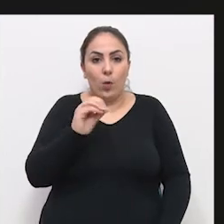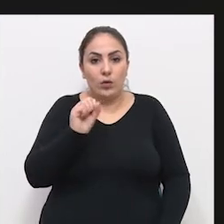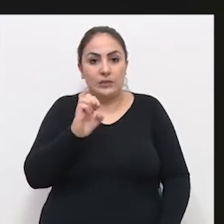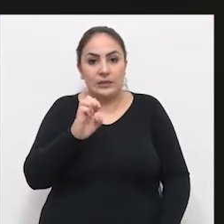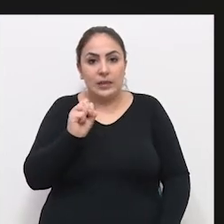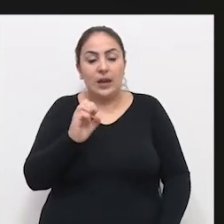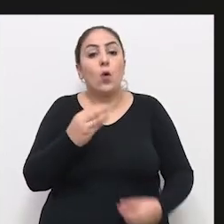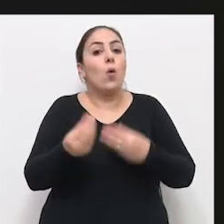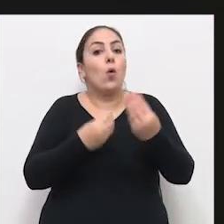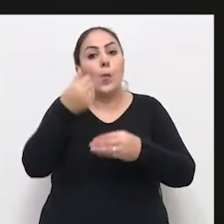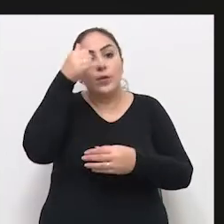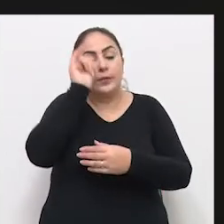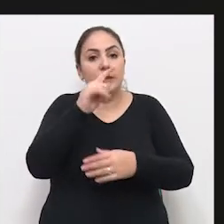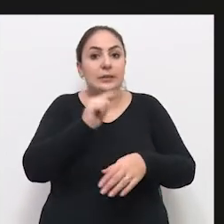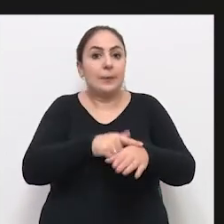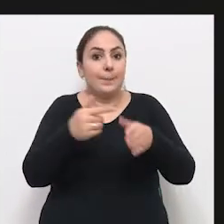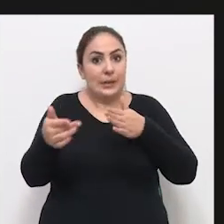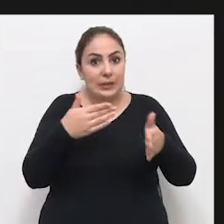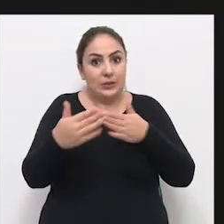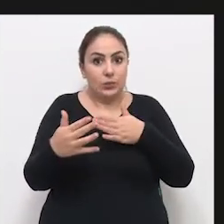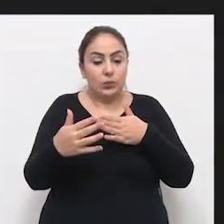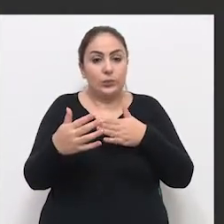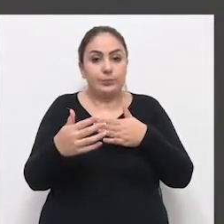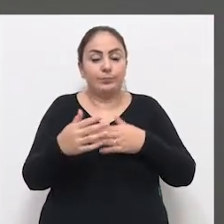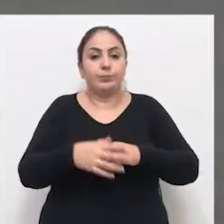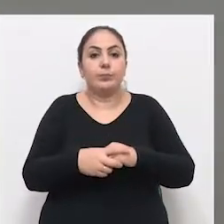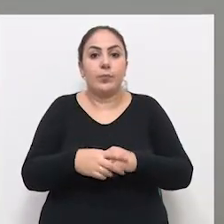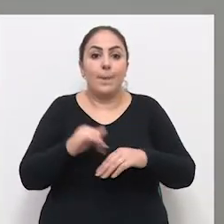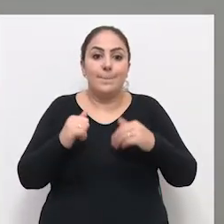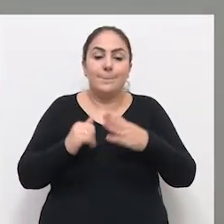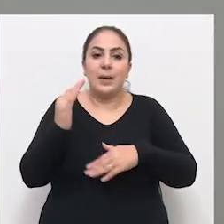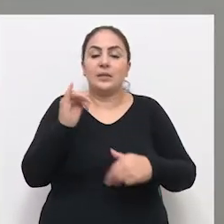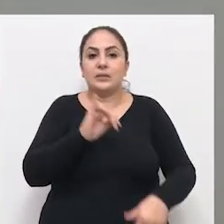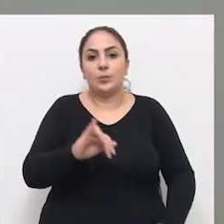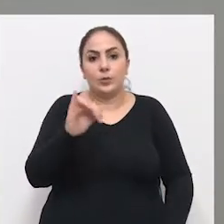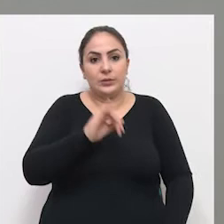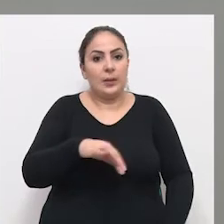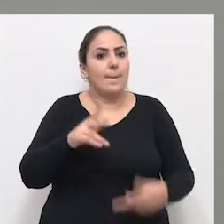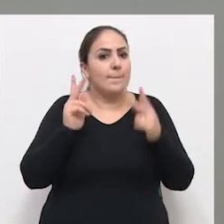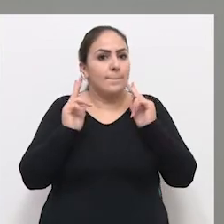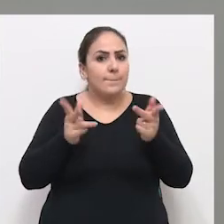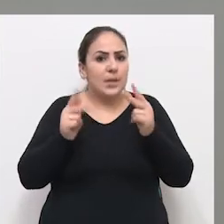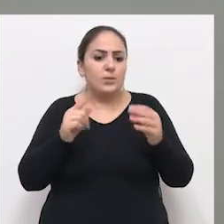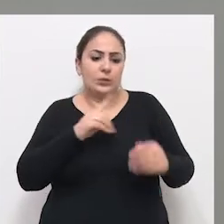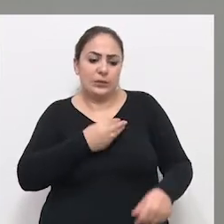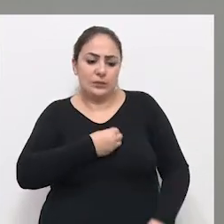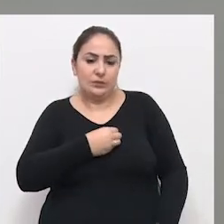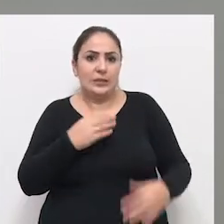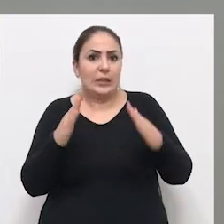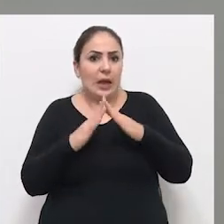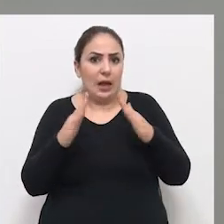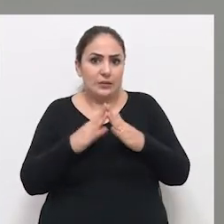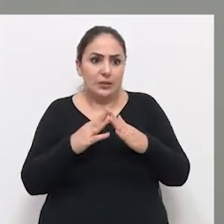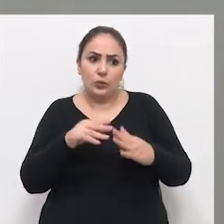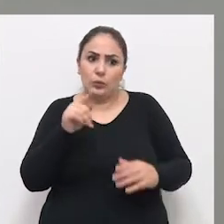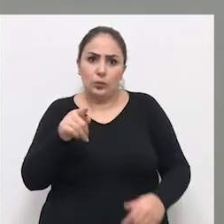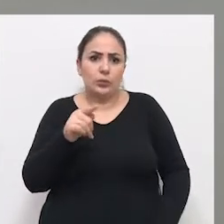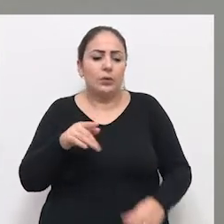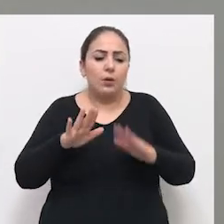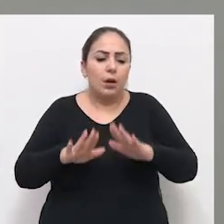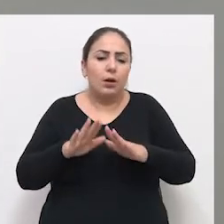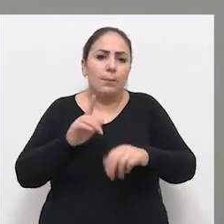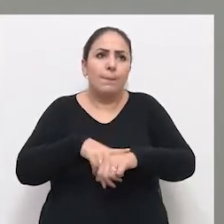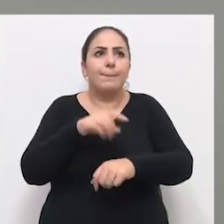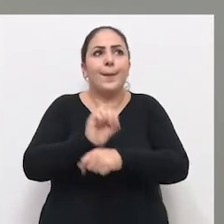isso? Nesse tempo de quarentena, o mais importante é, mesmo estando em casa, você não ficar